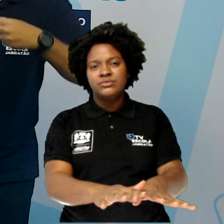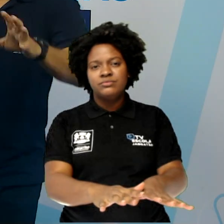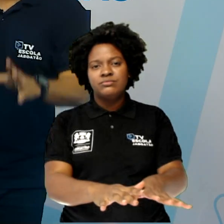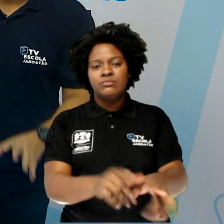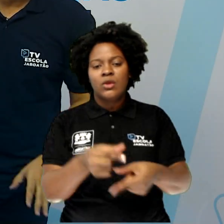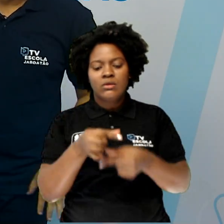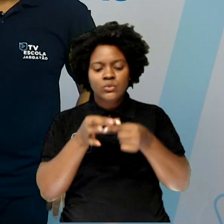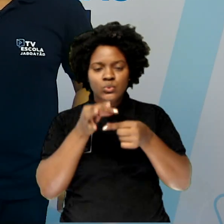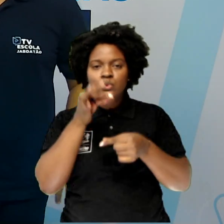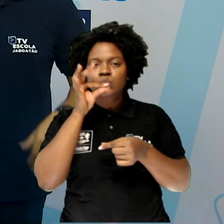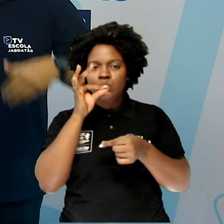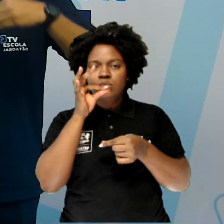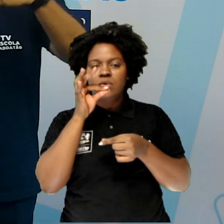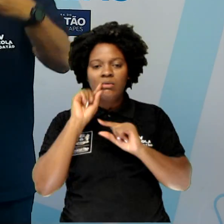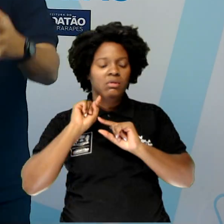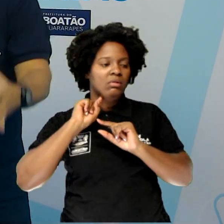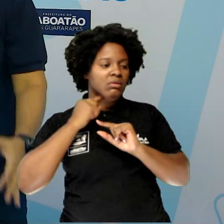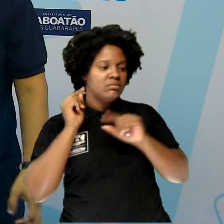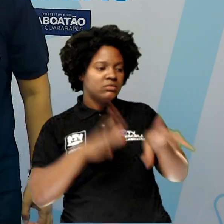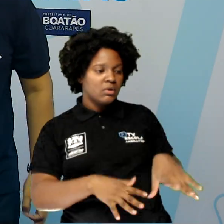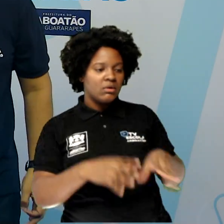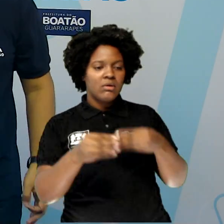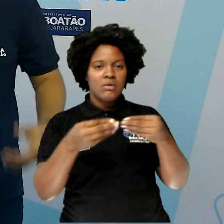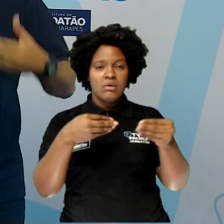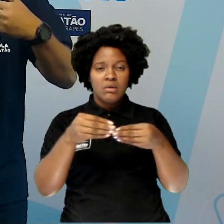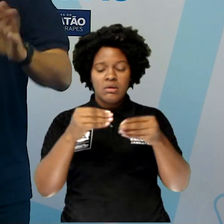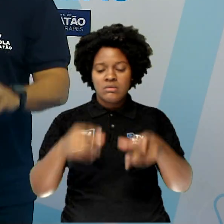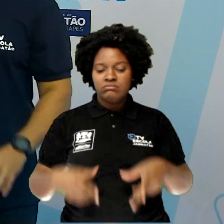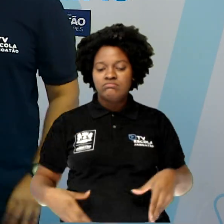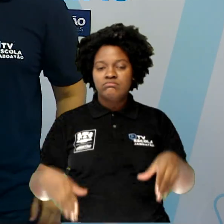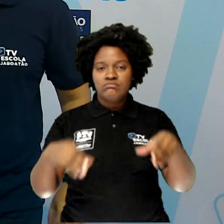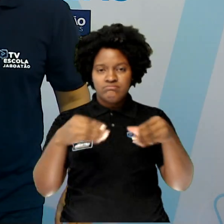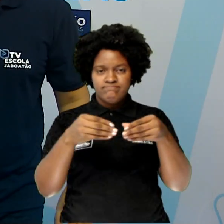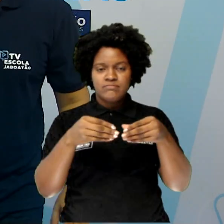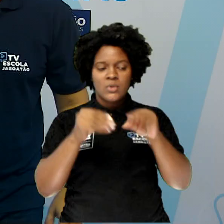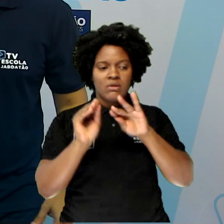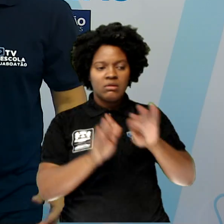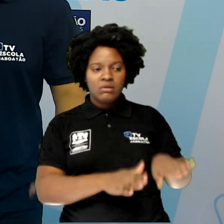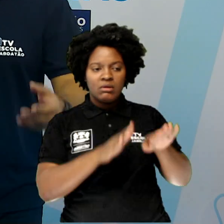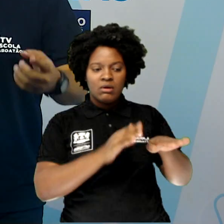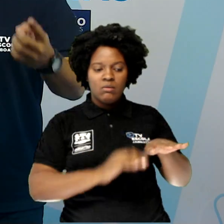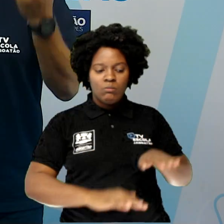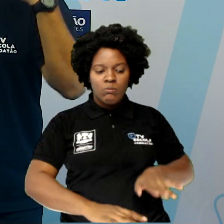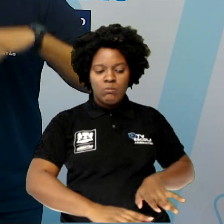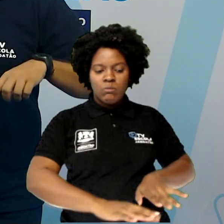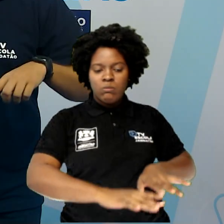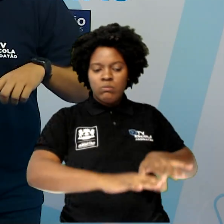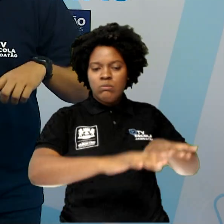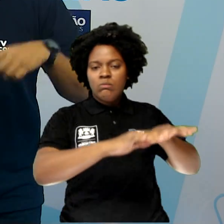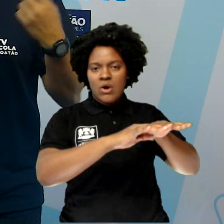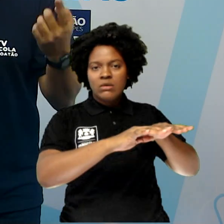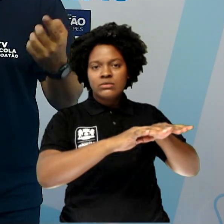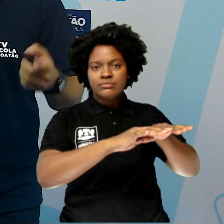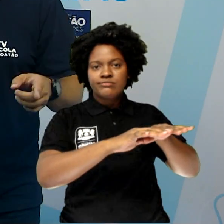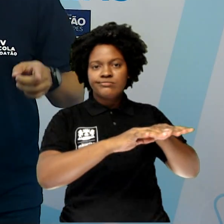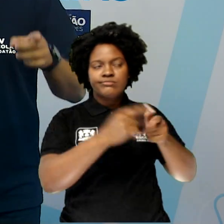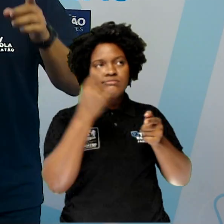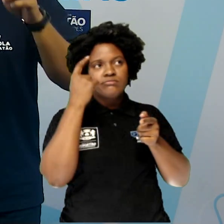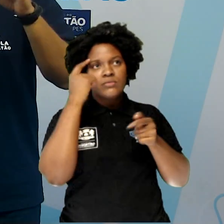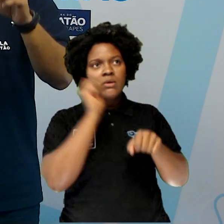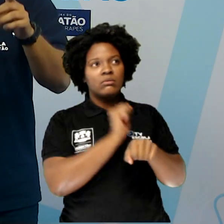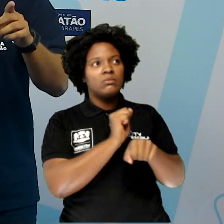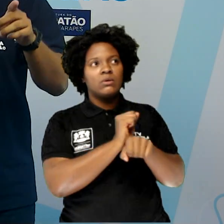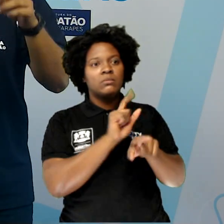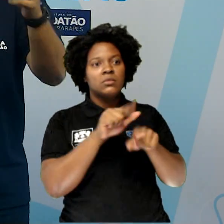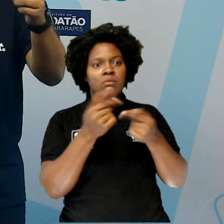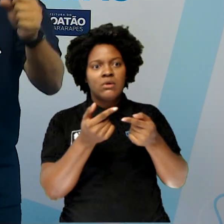e descarta ali na natureza, aquela sacolinha plástica que a gente vai jogando ali. A gente não para imaginar e para refletir, mas